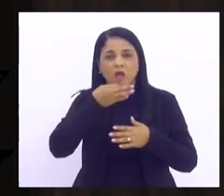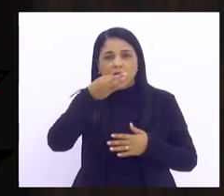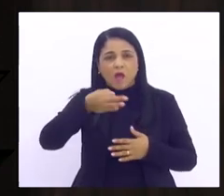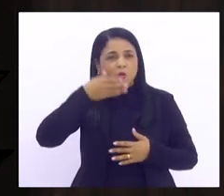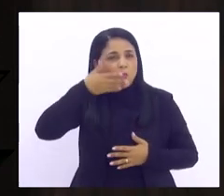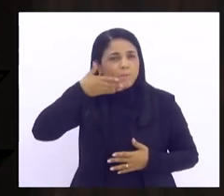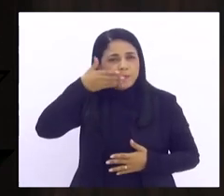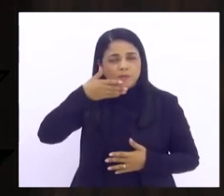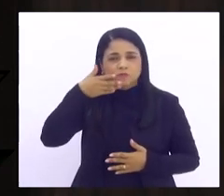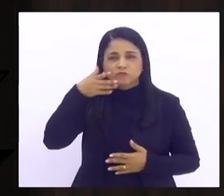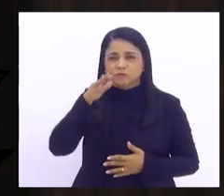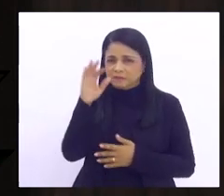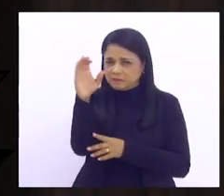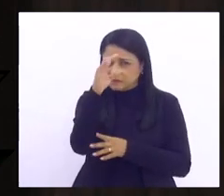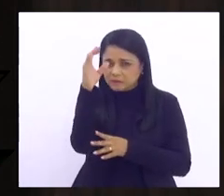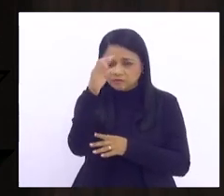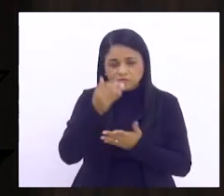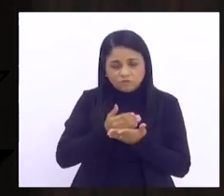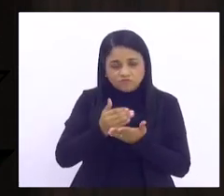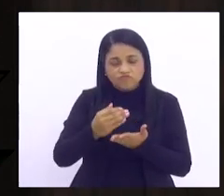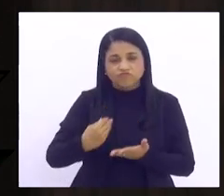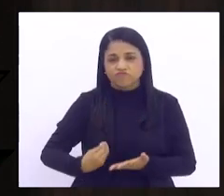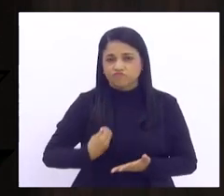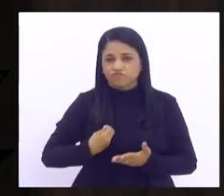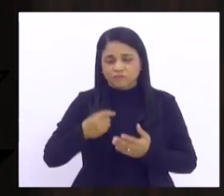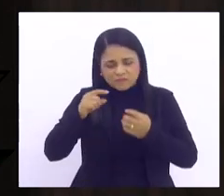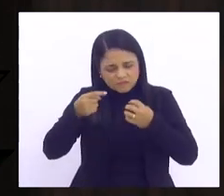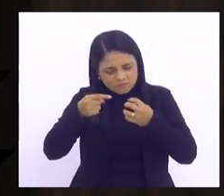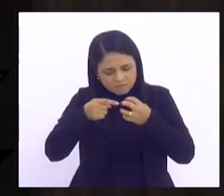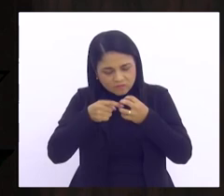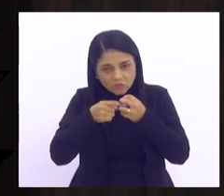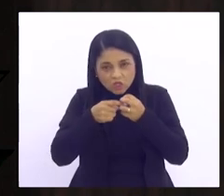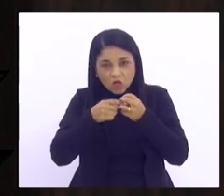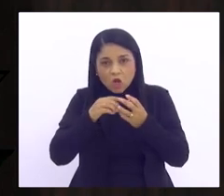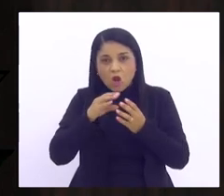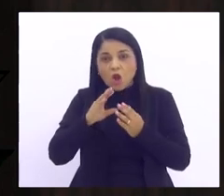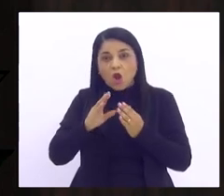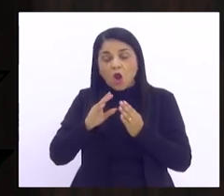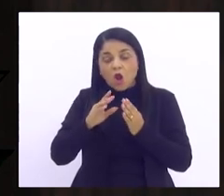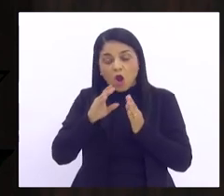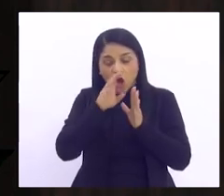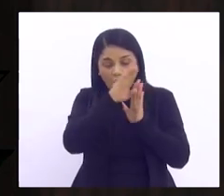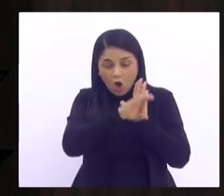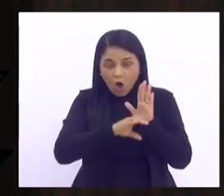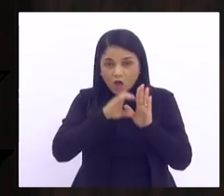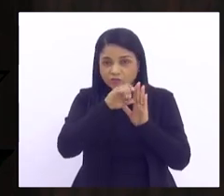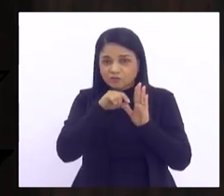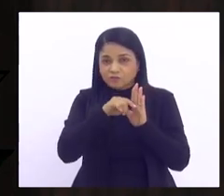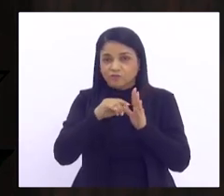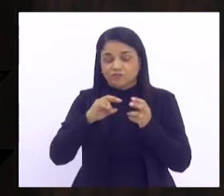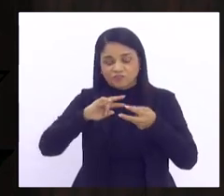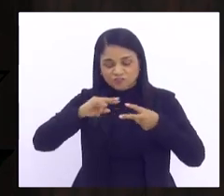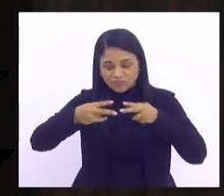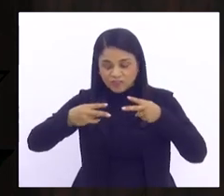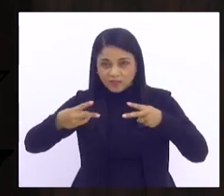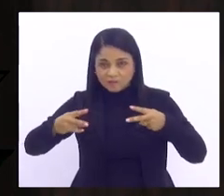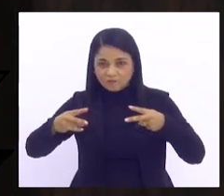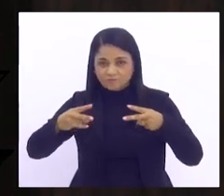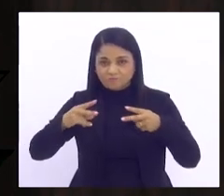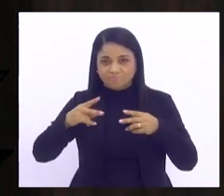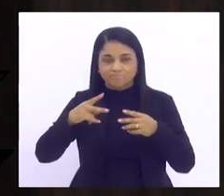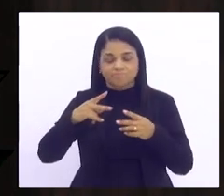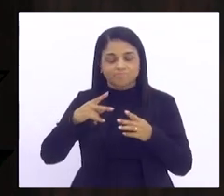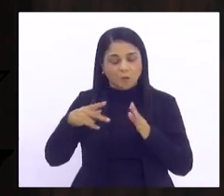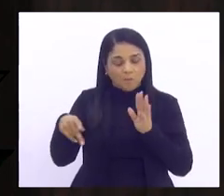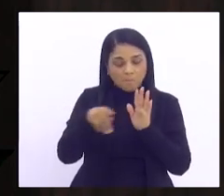começa na concepção. Ali nós temos um código genético próprio do bebê, independente do corpo da mãe.